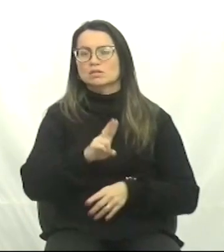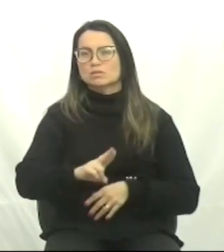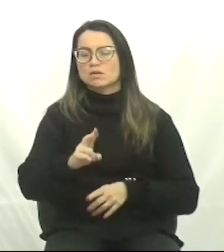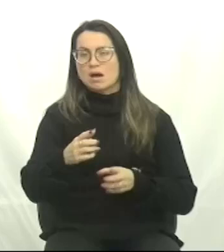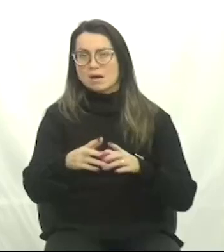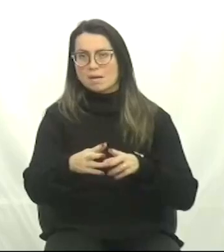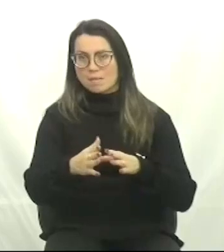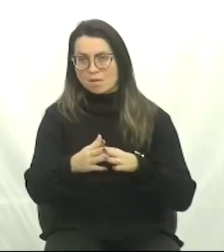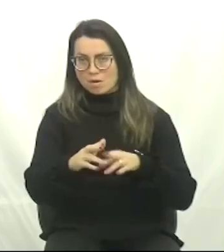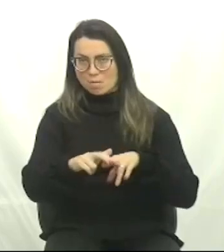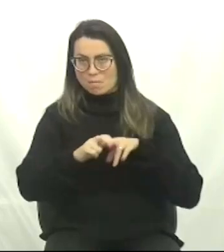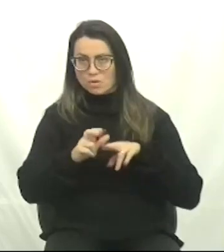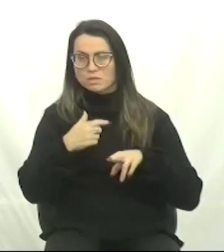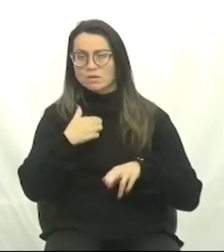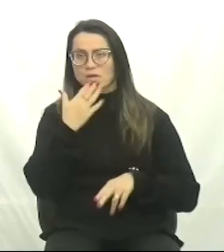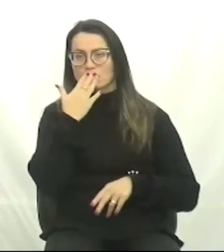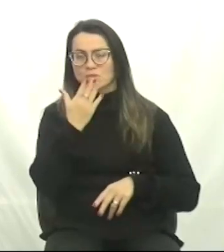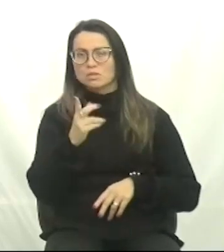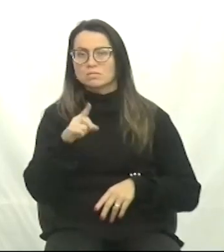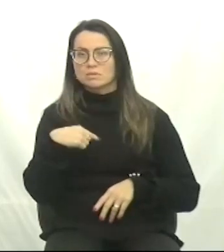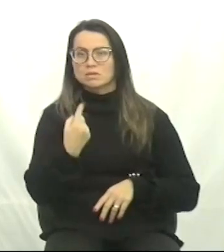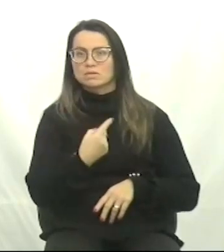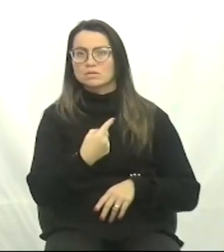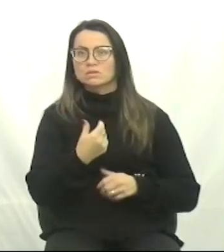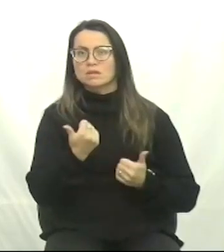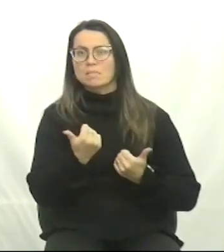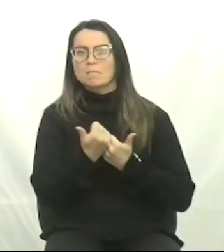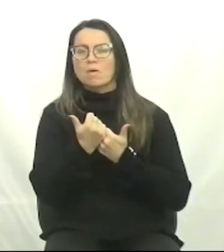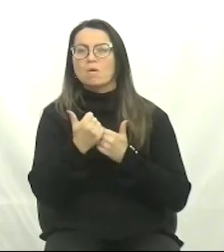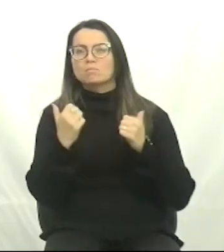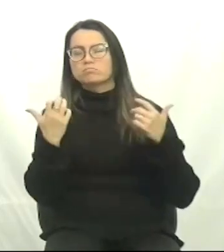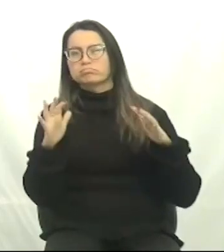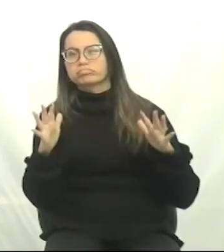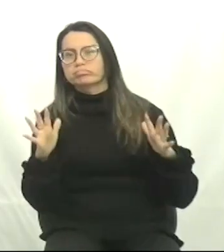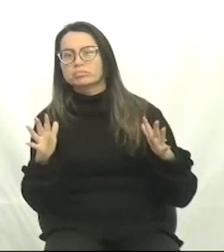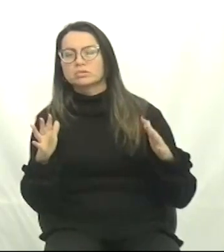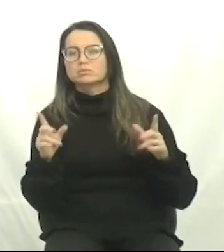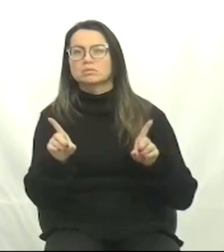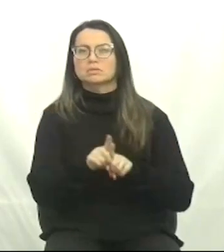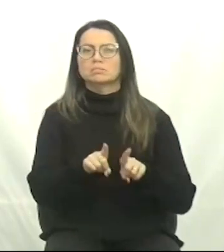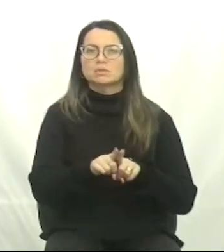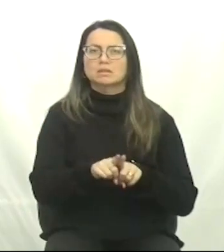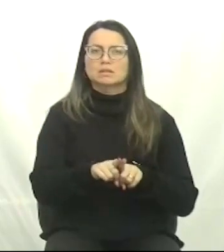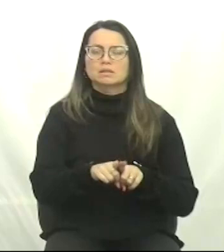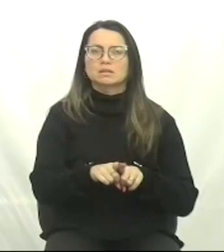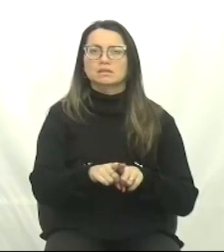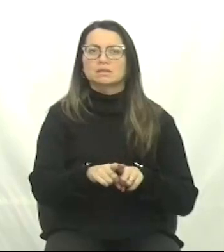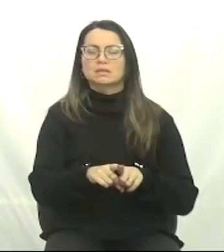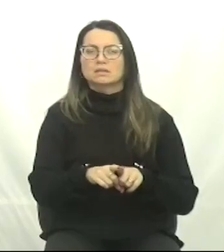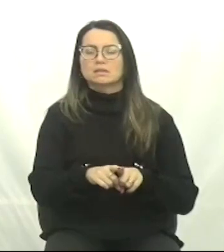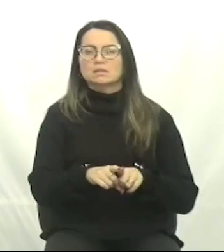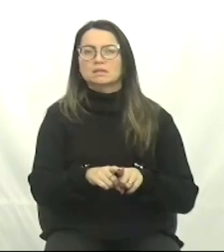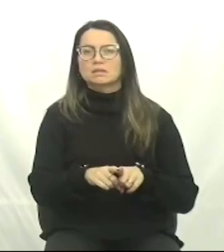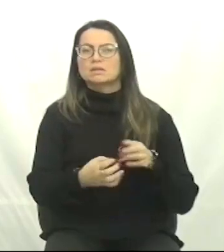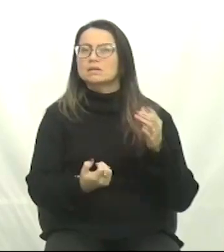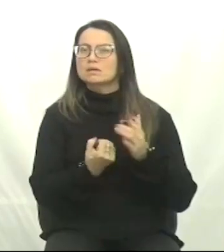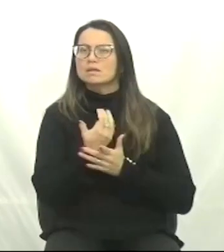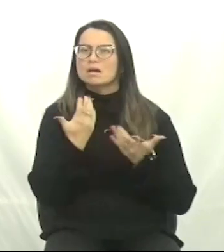presidente, para que a gente possa criar coro através de moções de aplauso, através de destinação